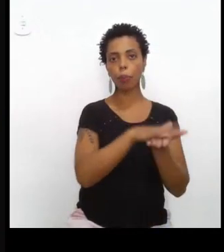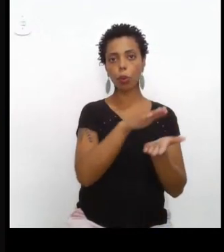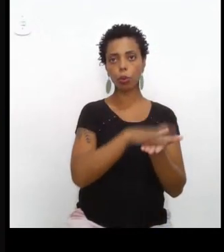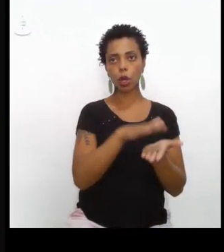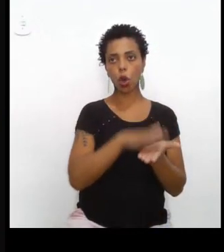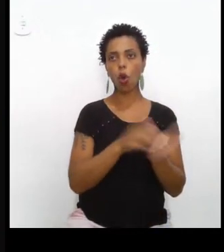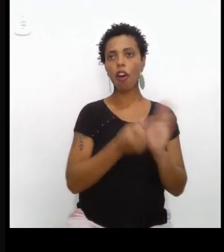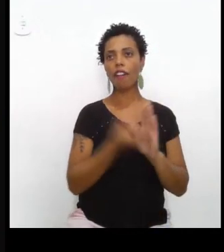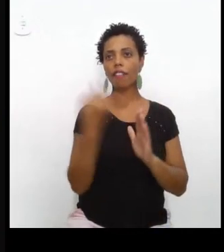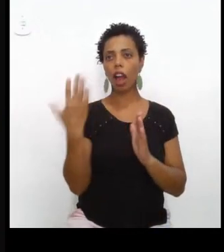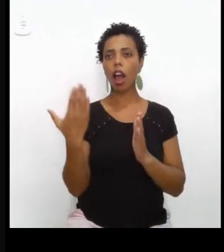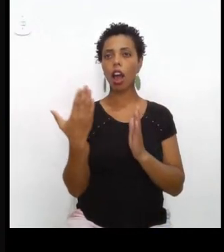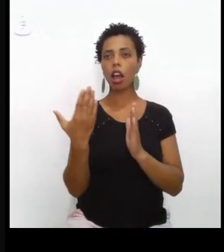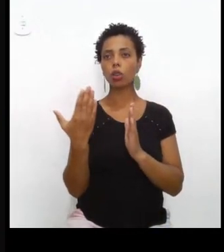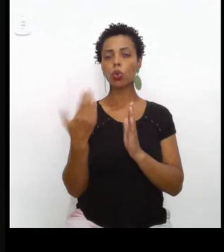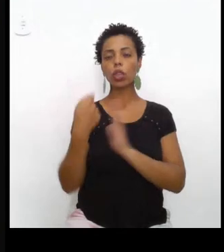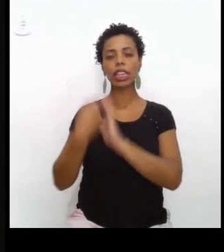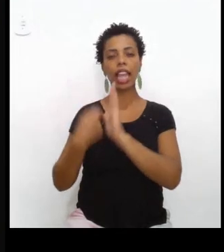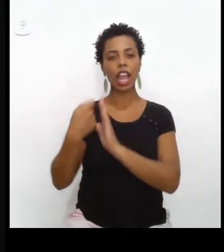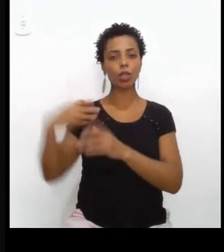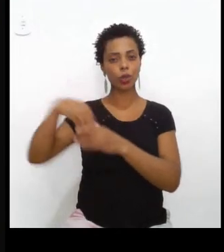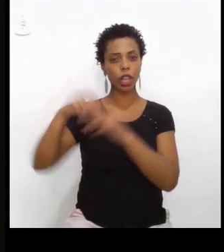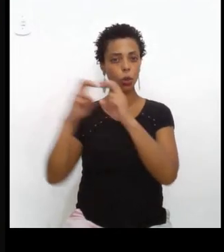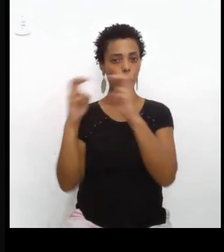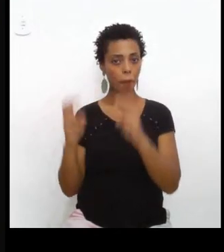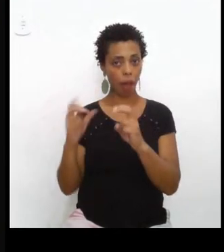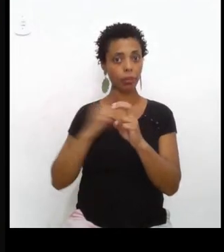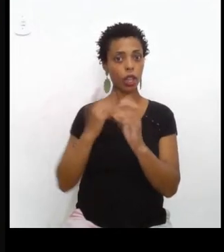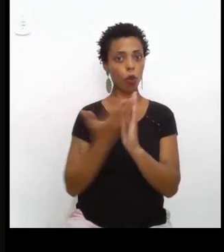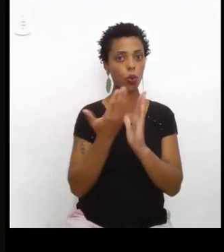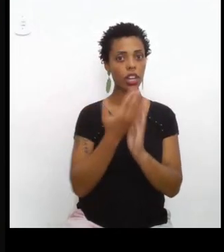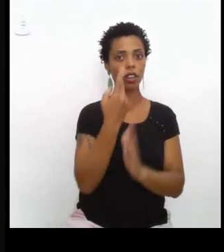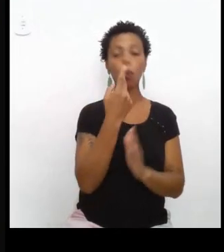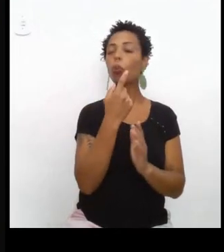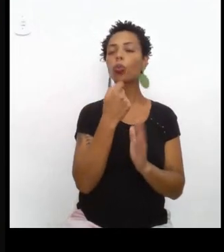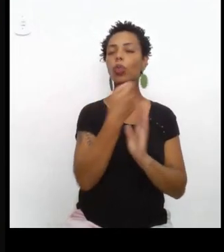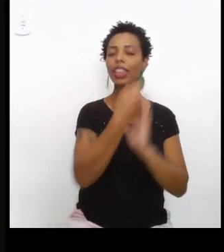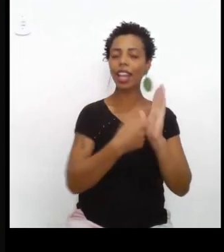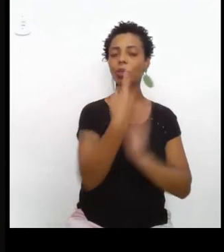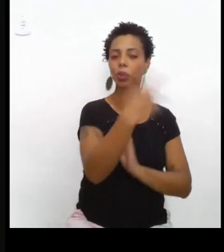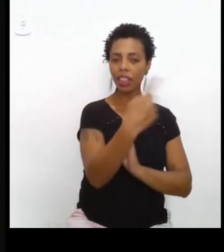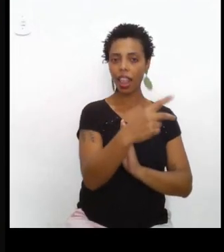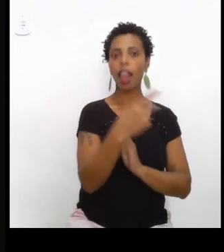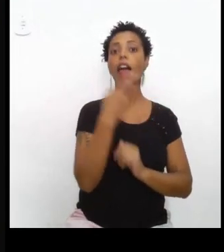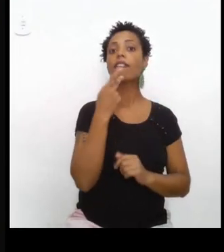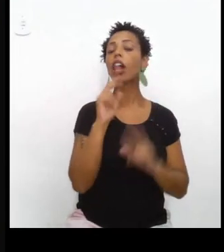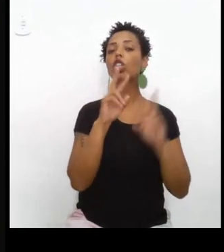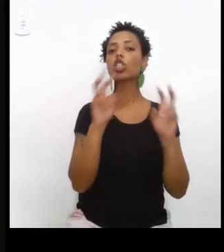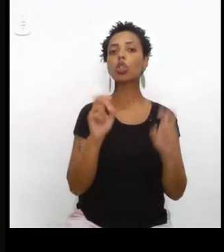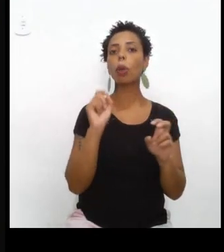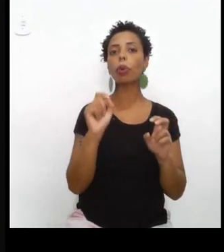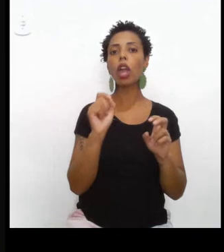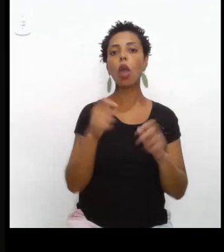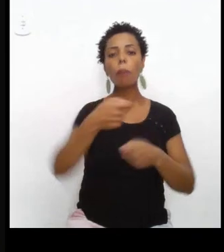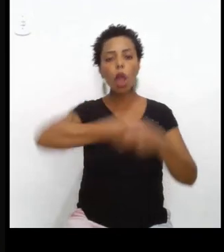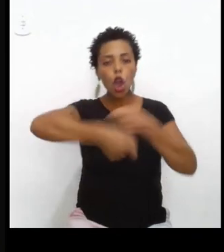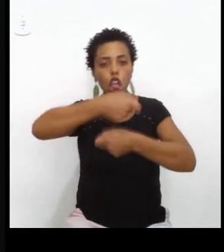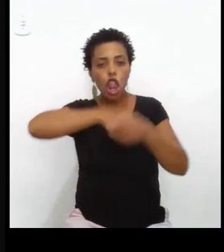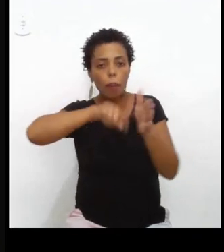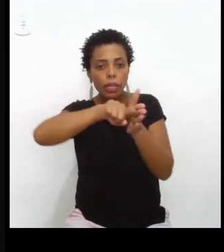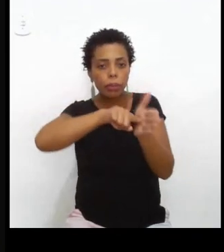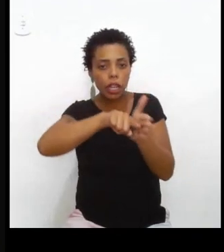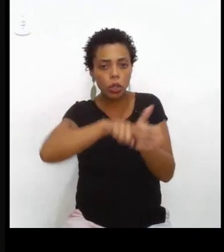textos do mas tipo assim que ela fala de uma economia especulativa se de uma